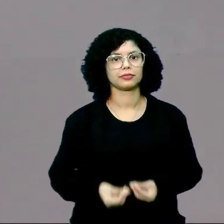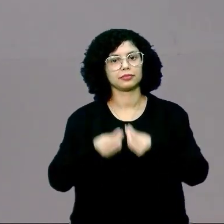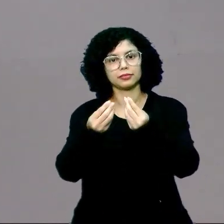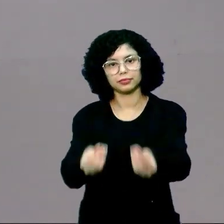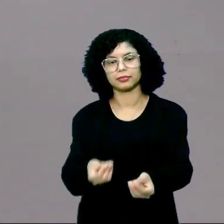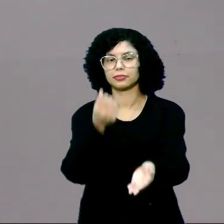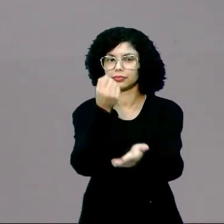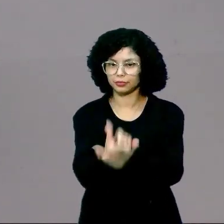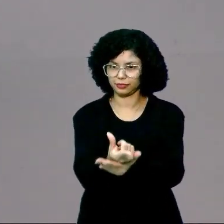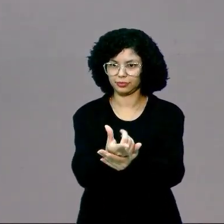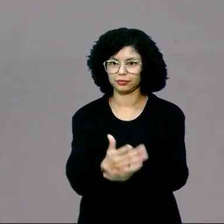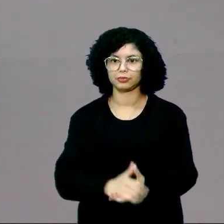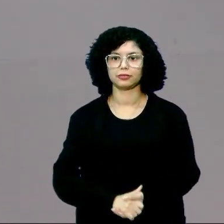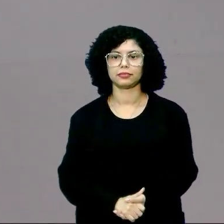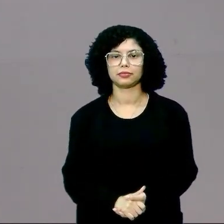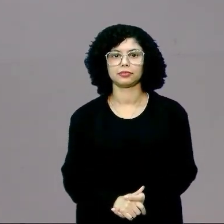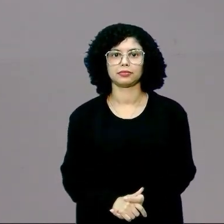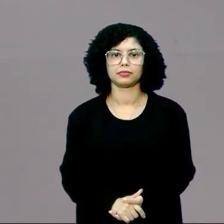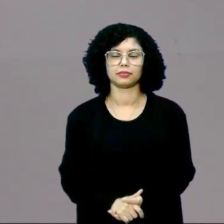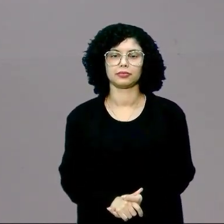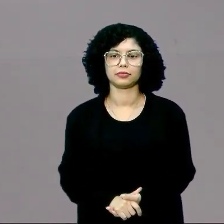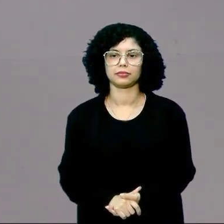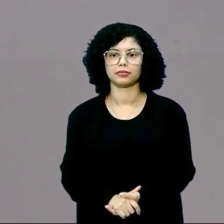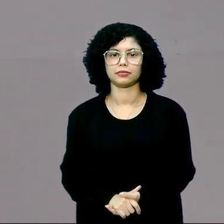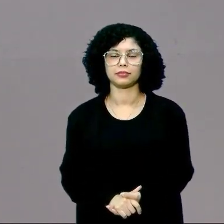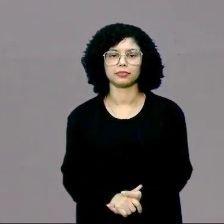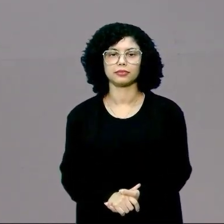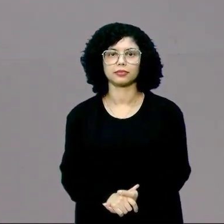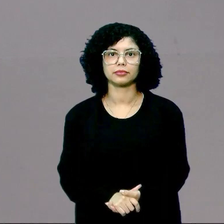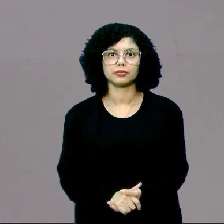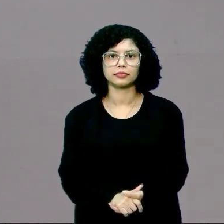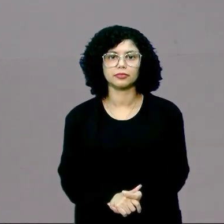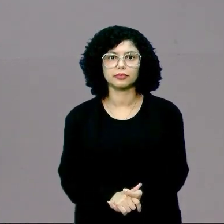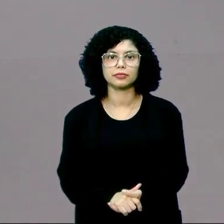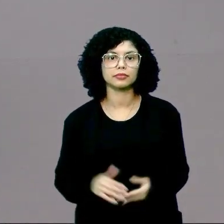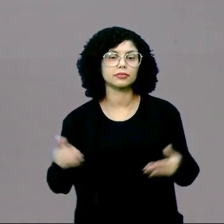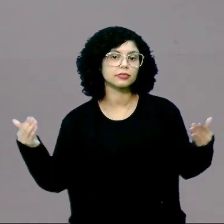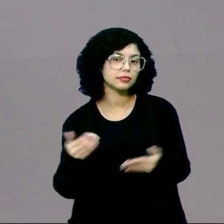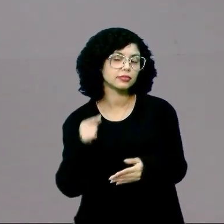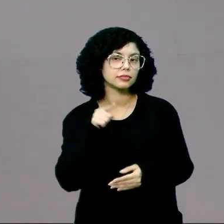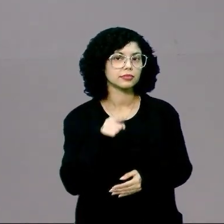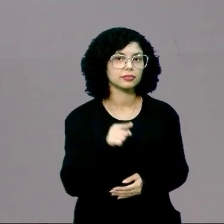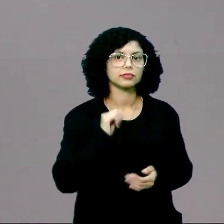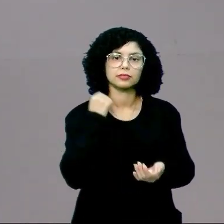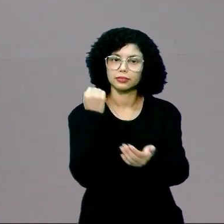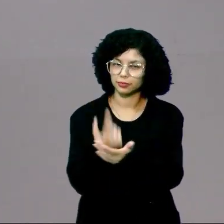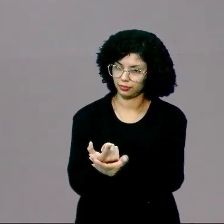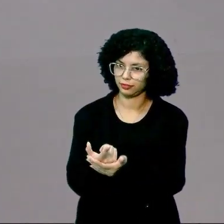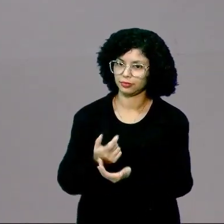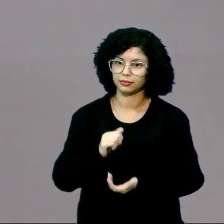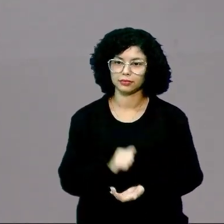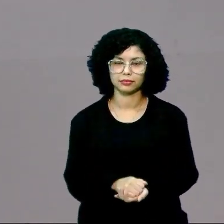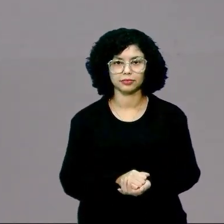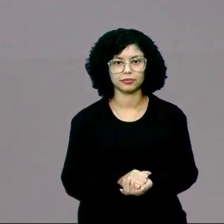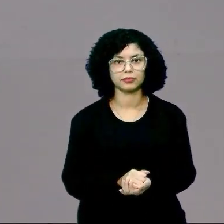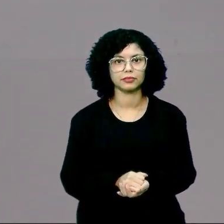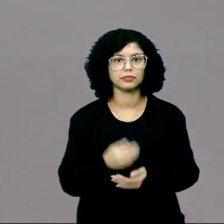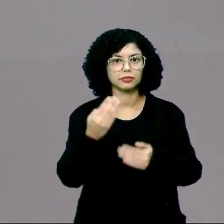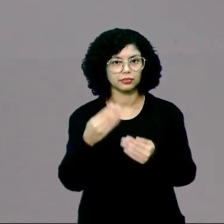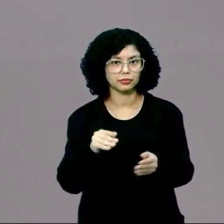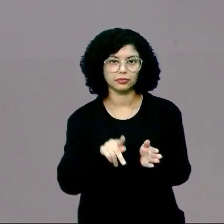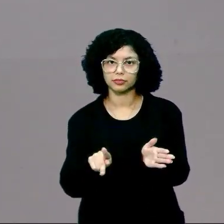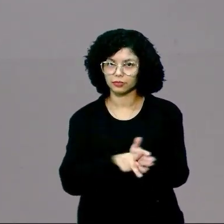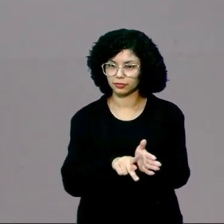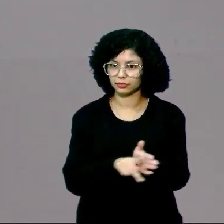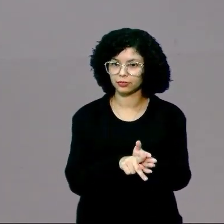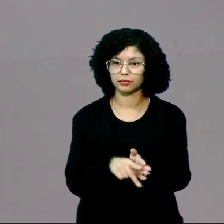entregava o boleto e entregava o dinheiro, né? O método convencional. E esse mecanismo de pagar, né, por boleto em